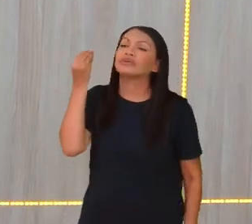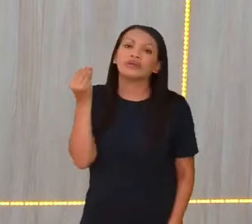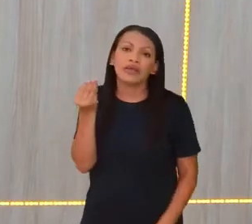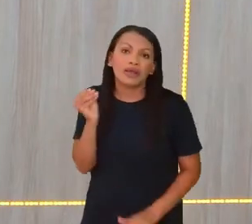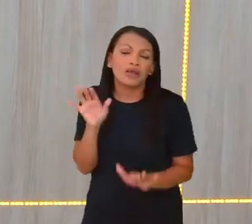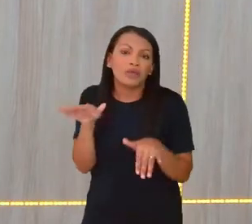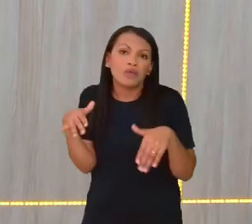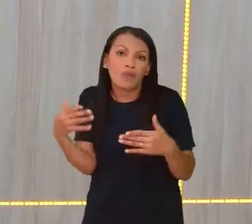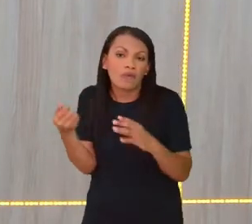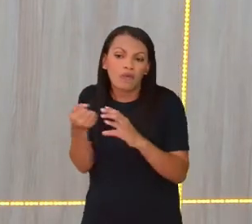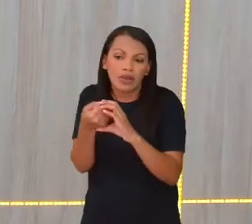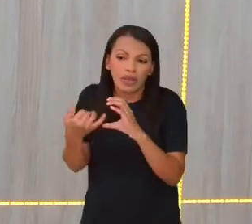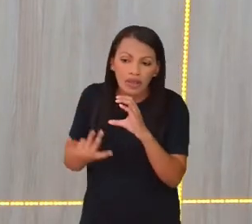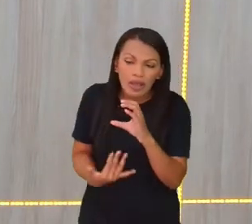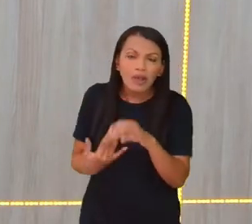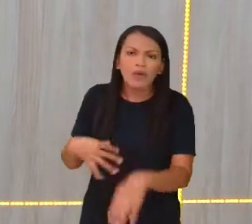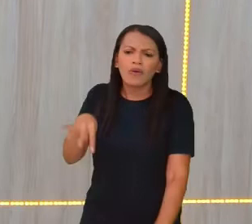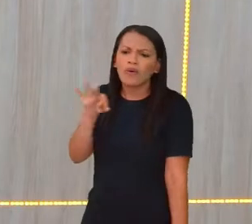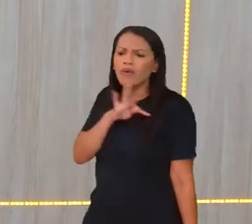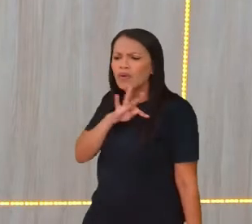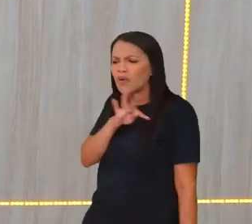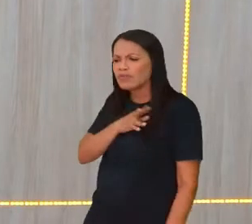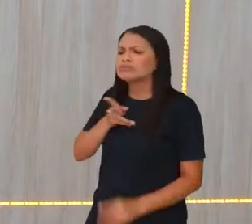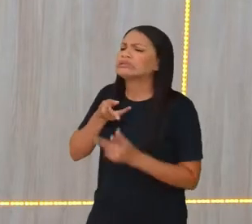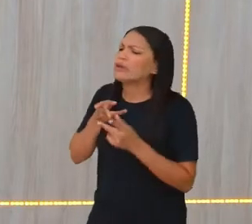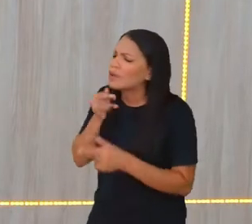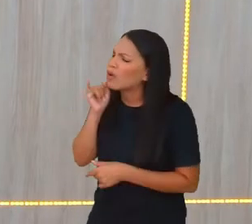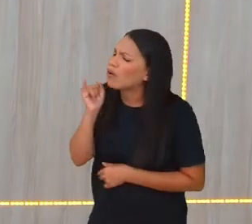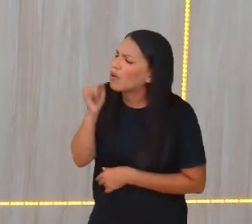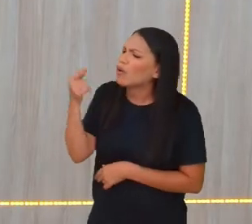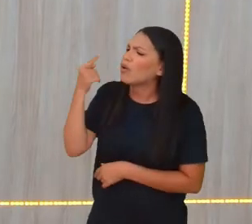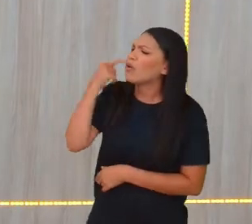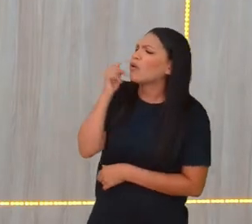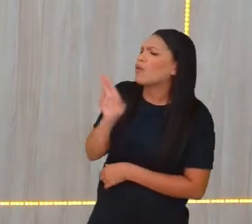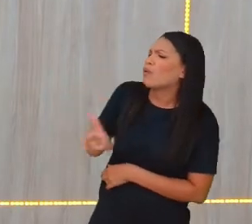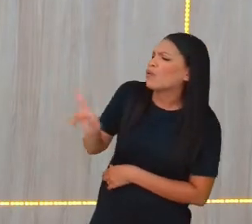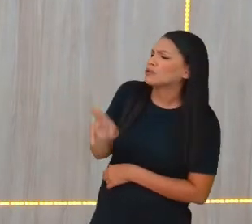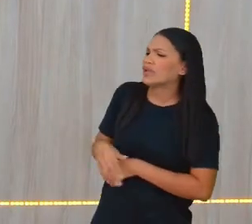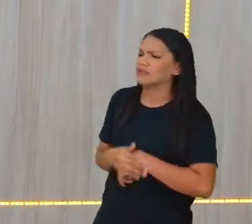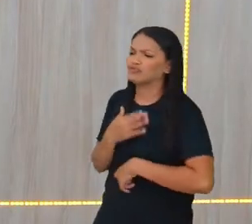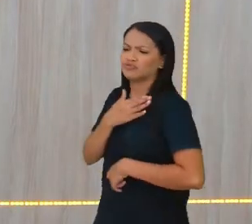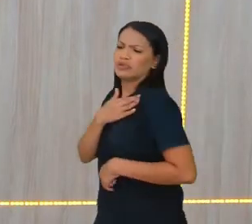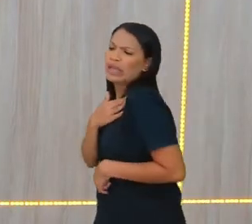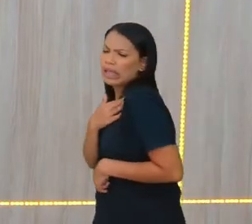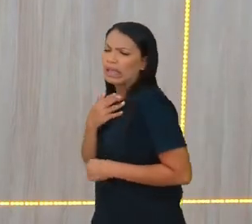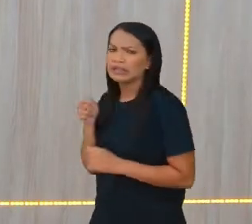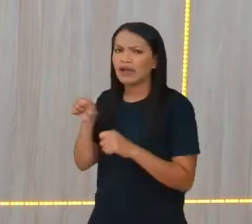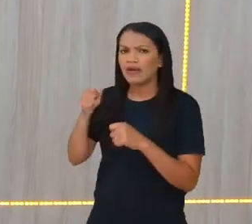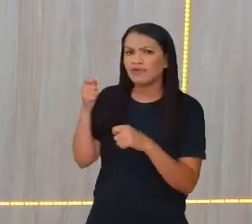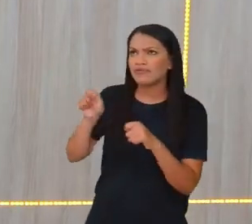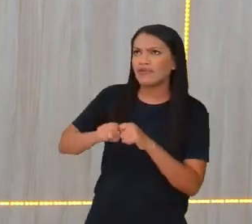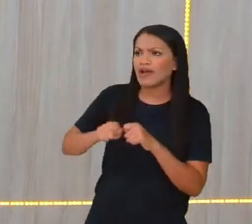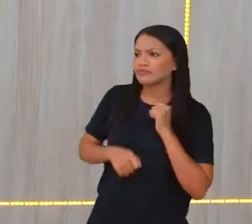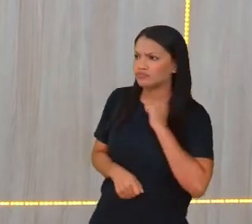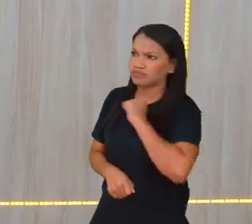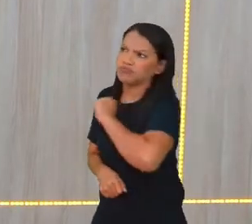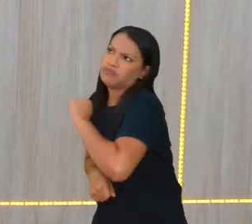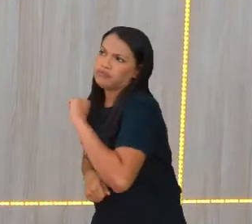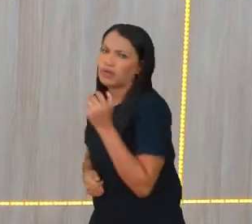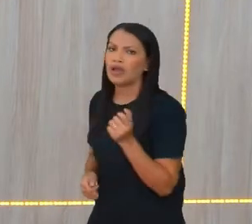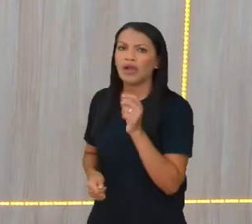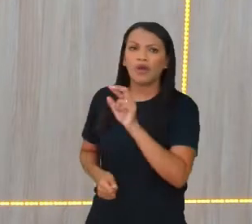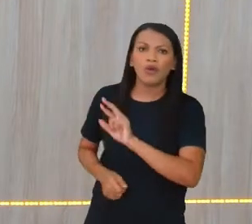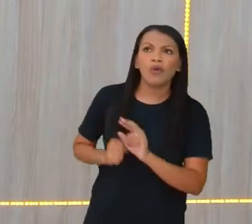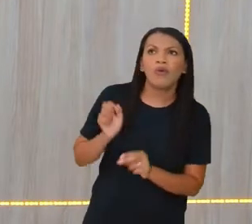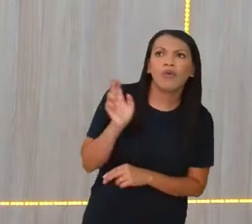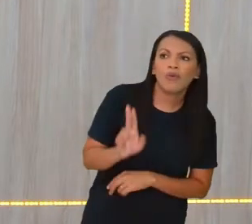a característica. E aí o técnico tá lá sempre dizendo, ó, né? Usa mais a esquerda, faz tal golpe, né? Utiliza mais isso, que é porque